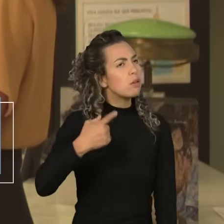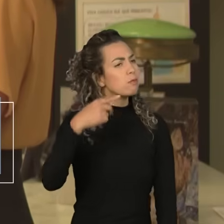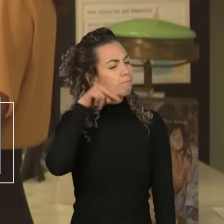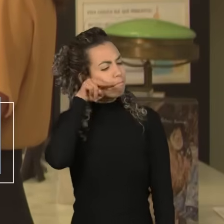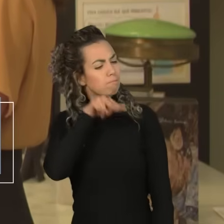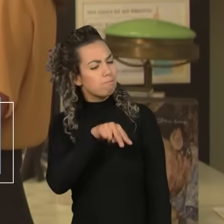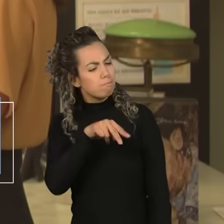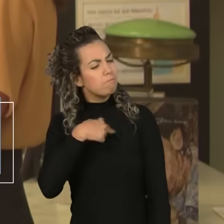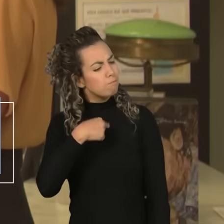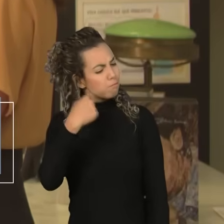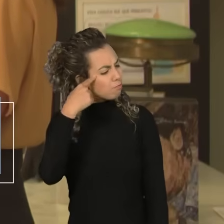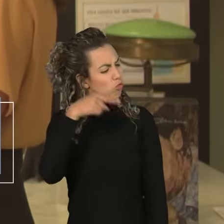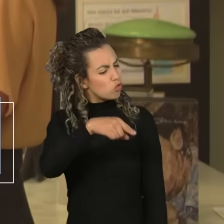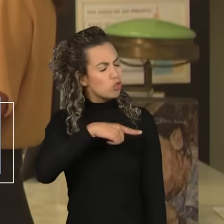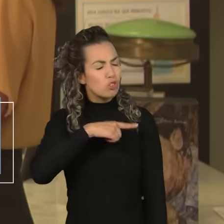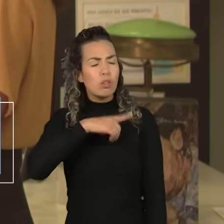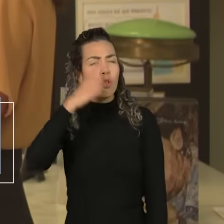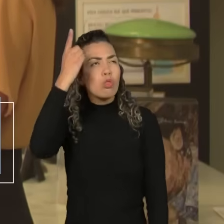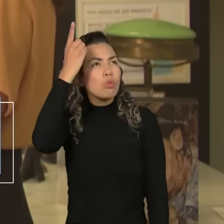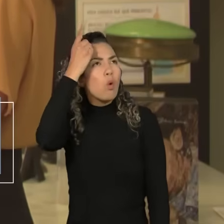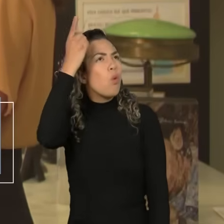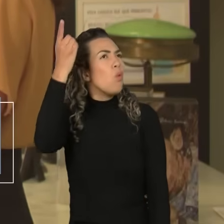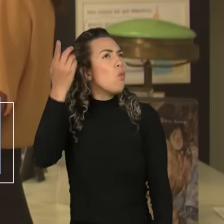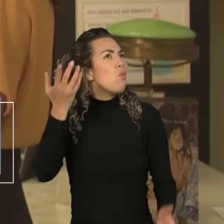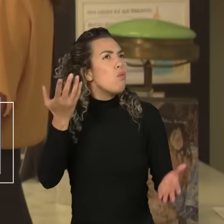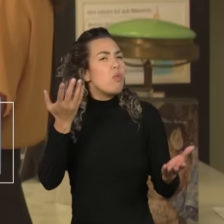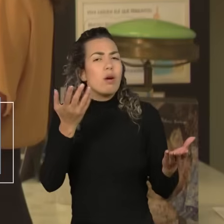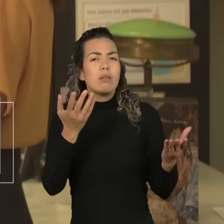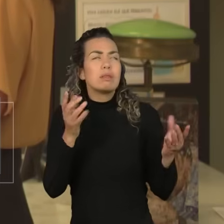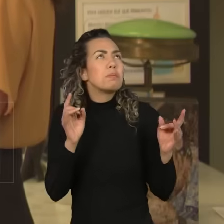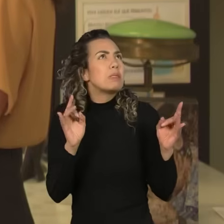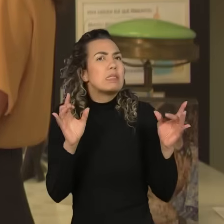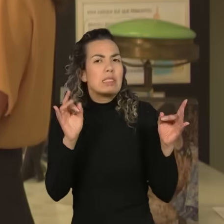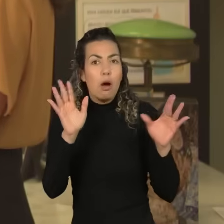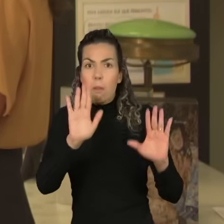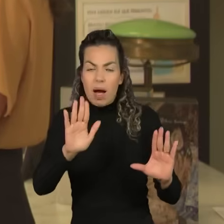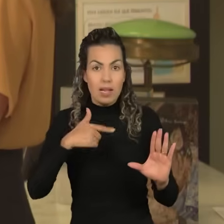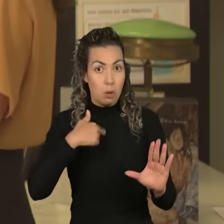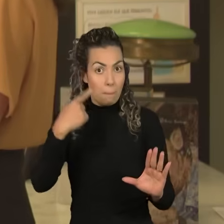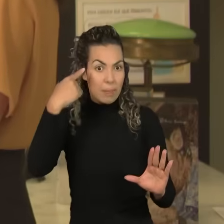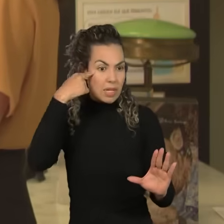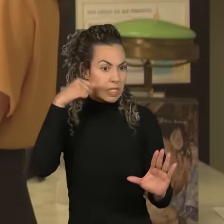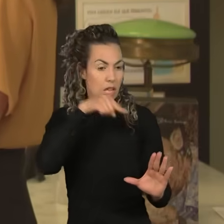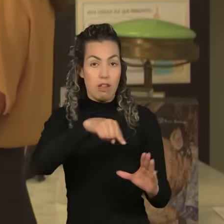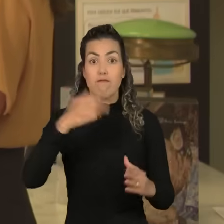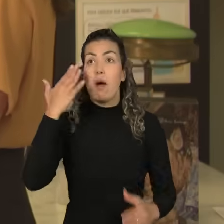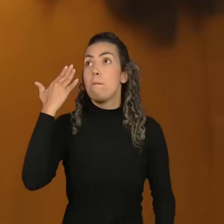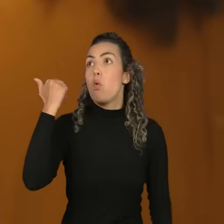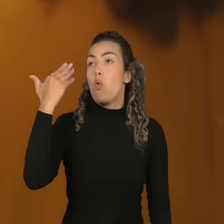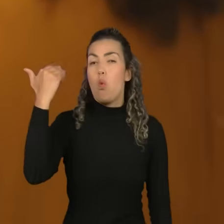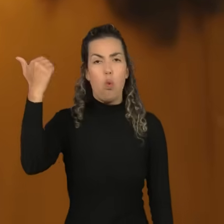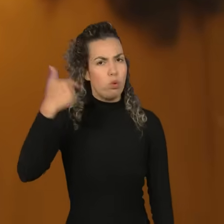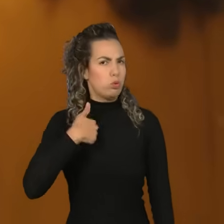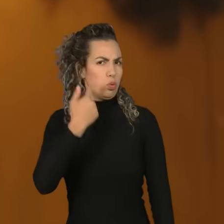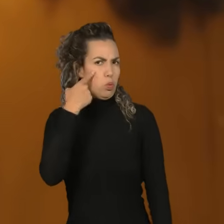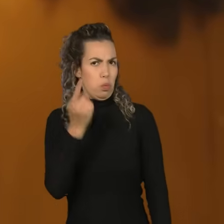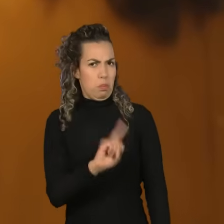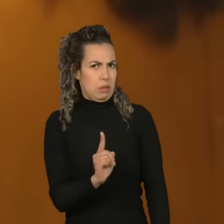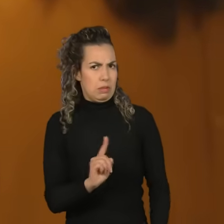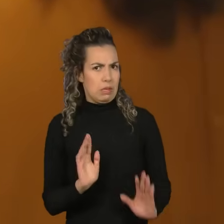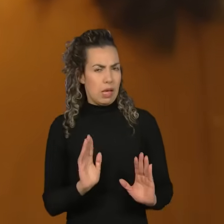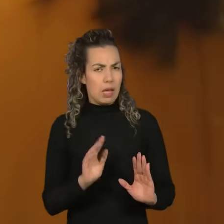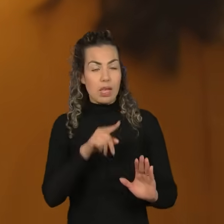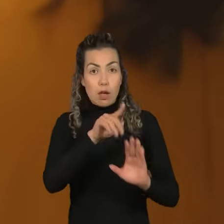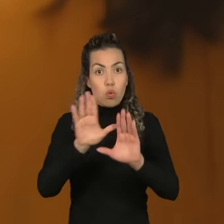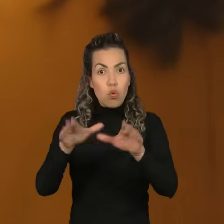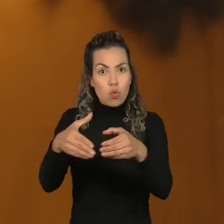dom especial, mas não pensei que ele fosse se tornar grande estrela como ele se tornou, né? Quando eu vi ele no Barão Vermelho,